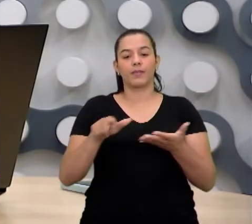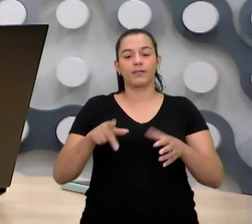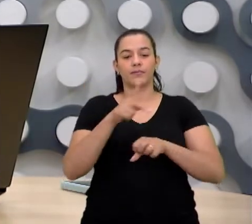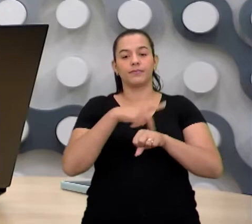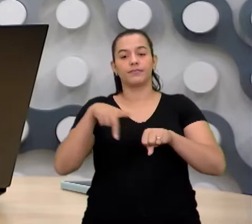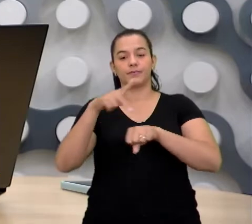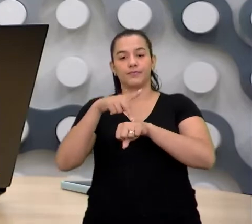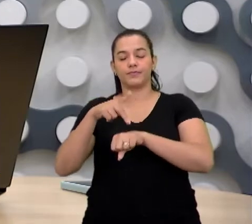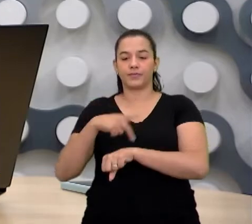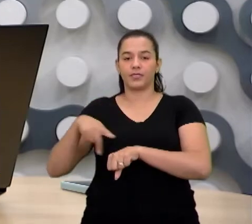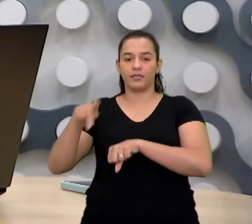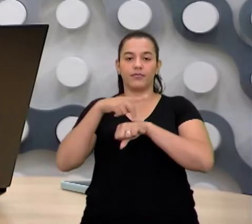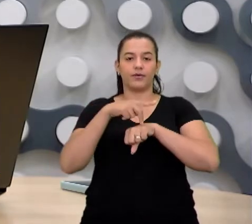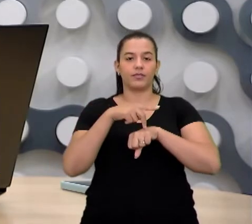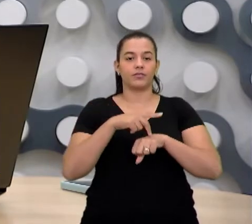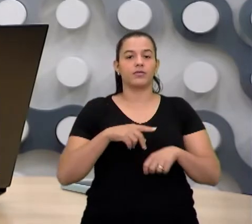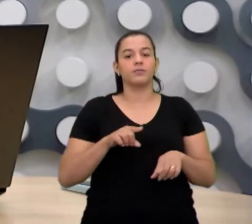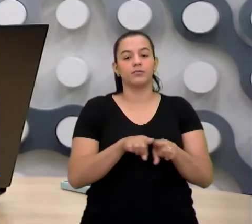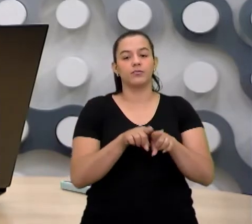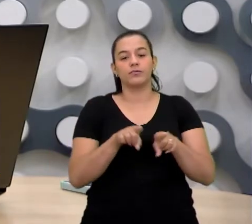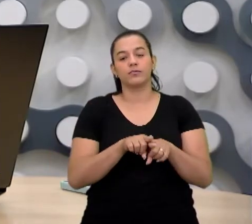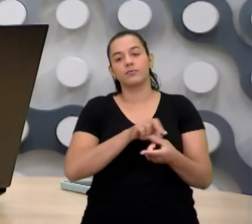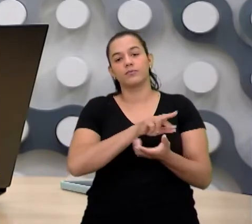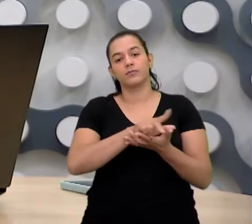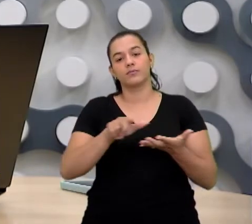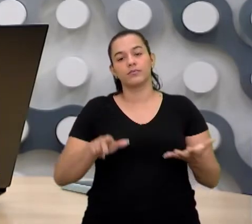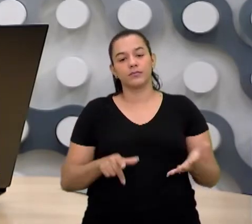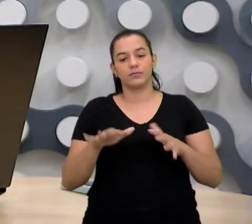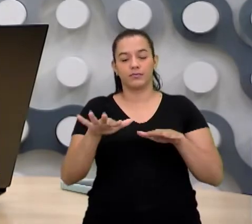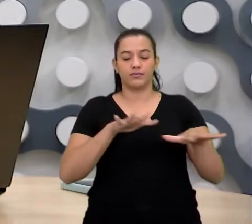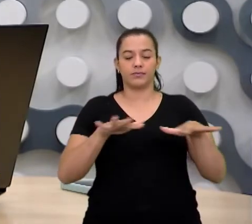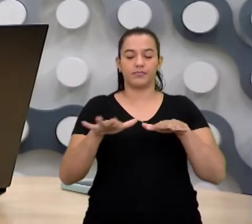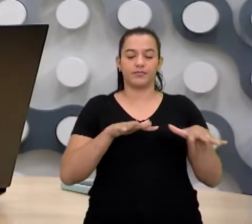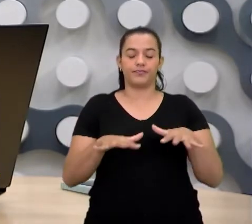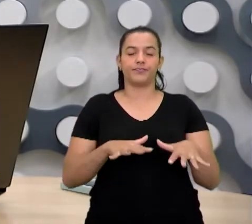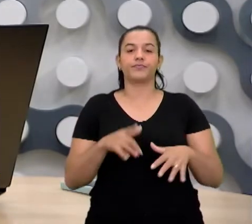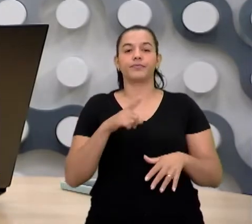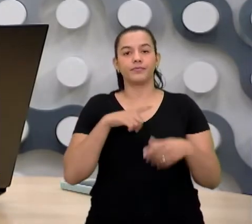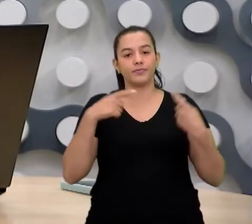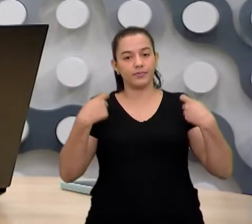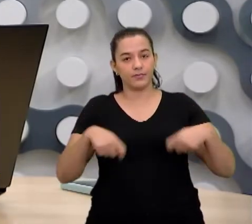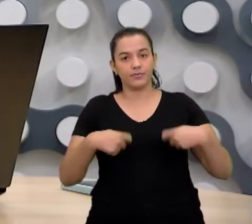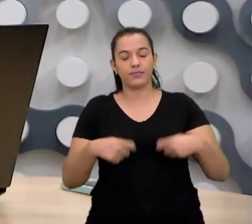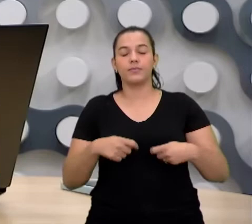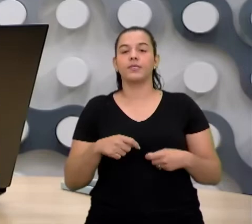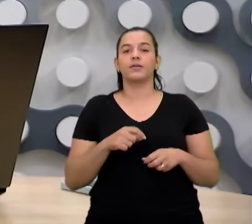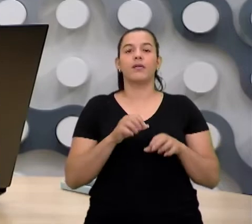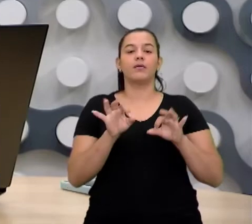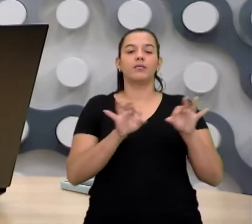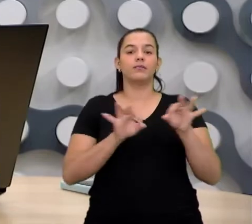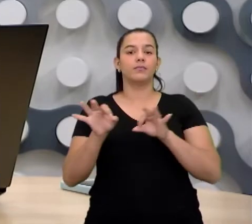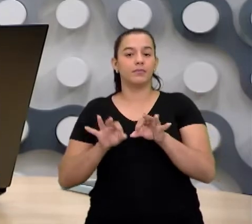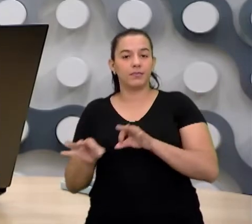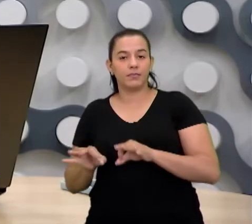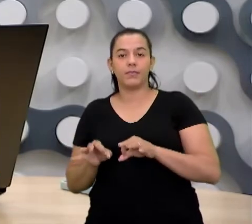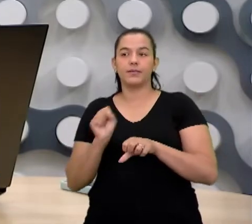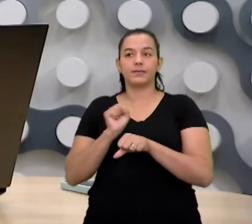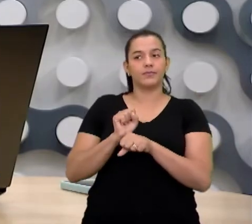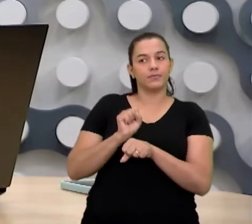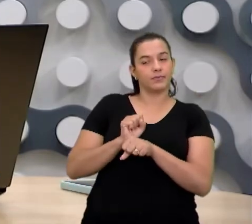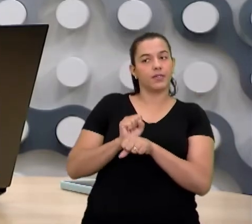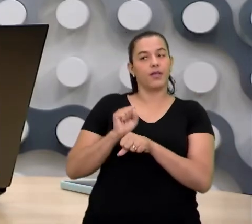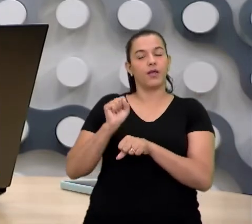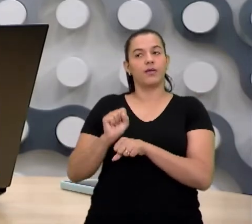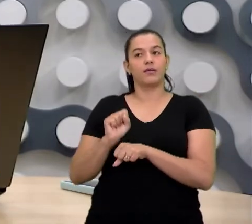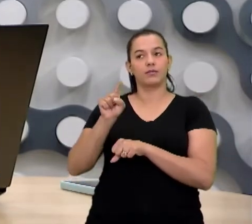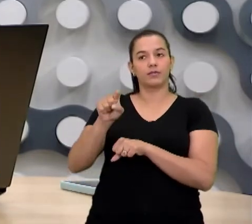que têm problemas de tremores de terra, dá para se preparar, né, não é uma garantia, né, mas dá para se